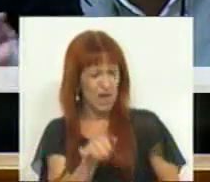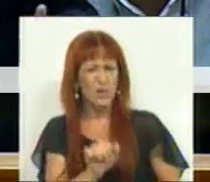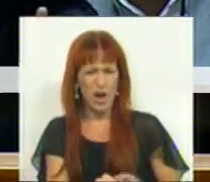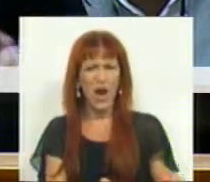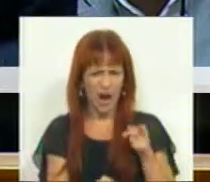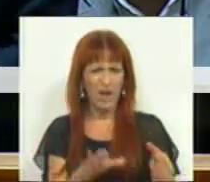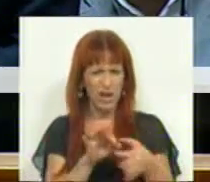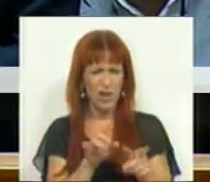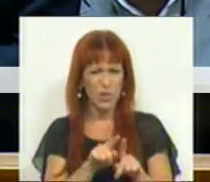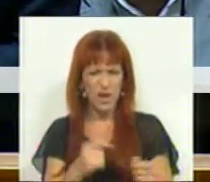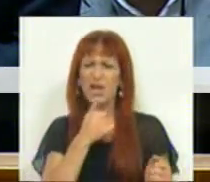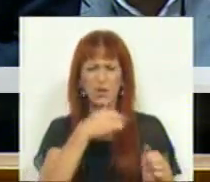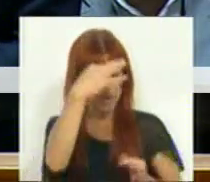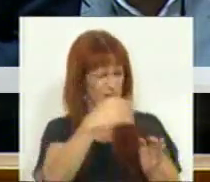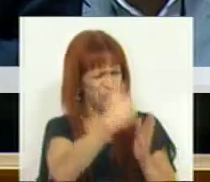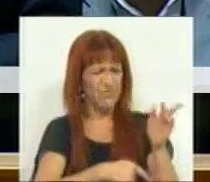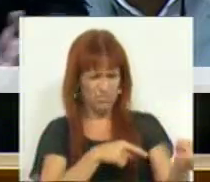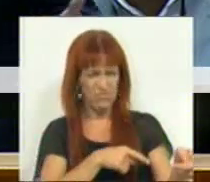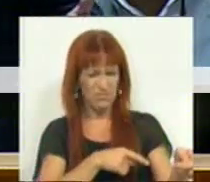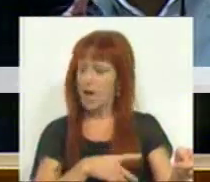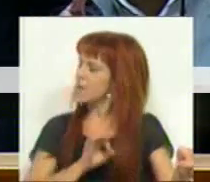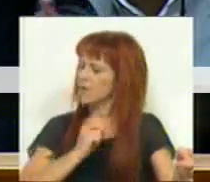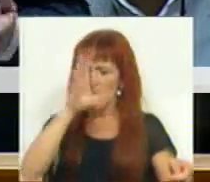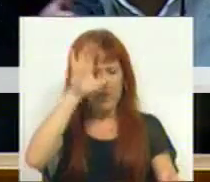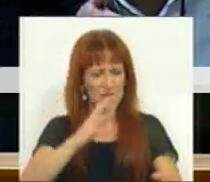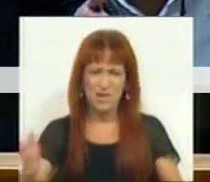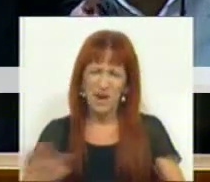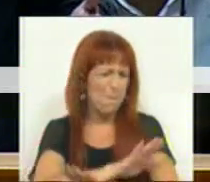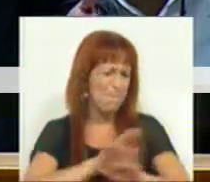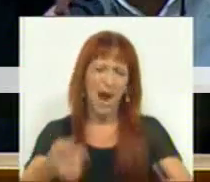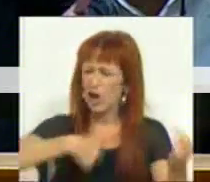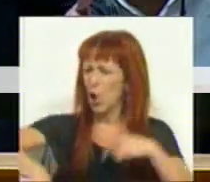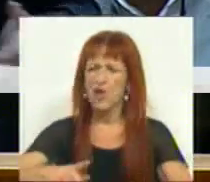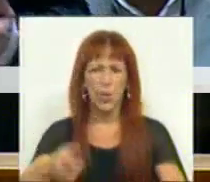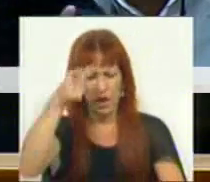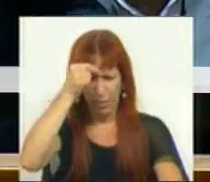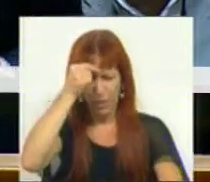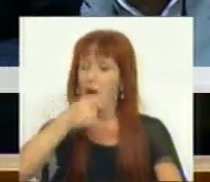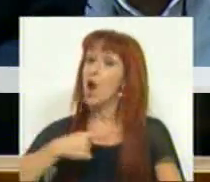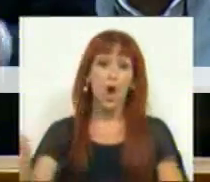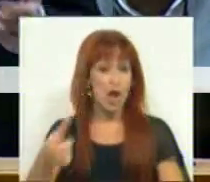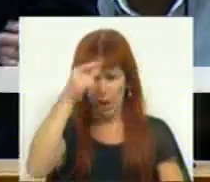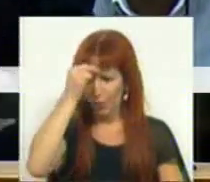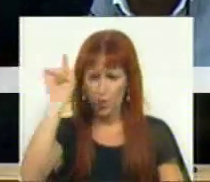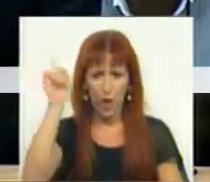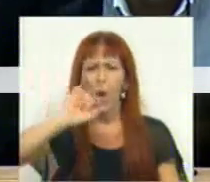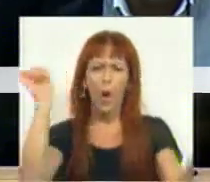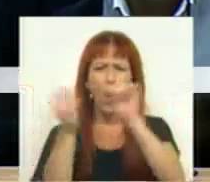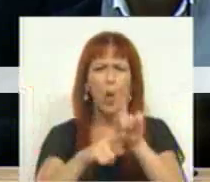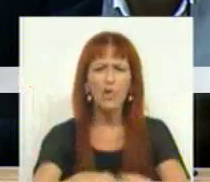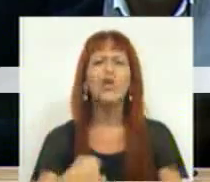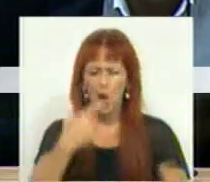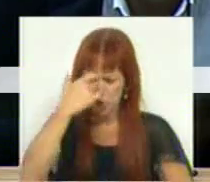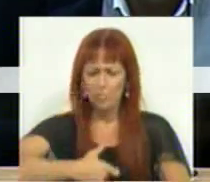situação tem a ver com o acórdão do Tribunal Constitucional. Sr. Primeiro-Ministro, pare de fazer de nós tolos, porque nós não somos tolos, ao contrário,